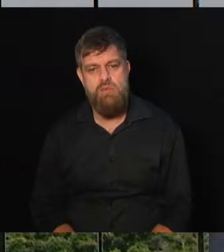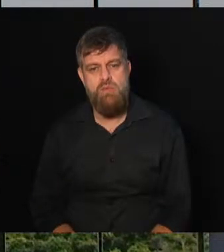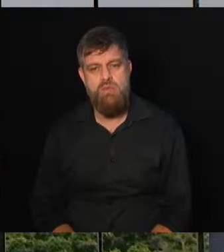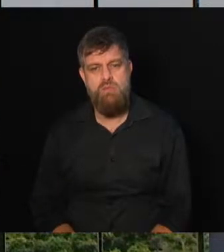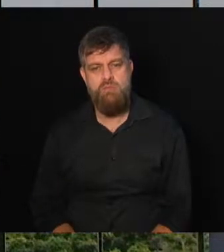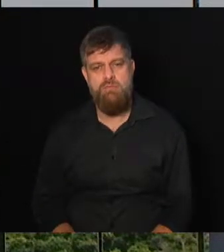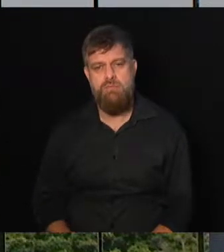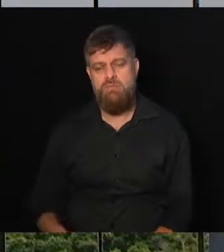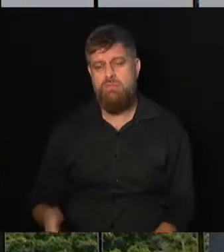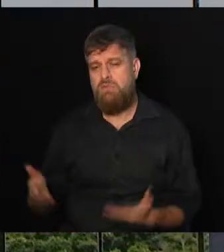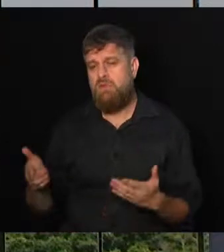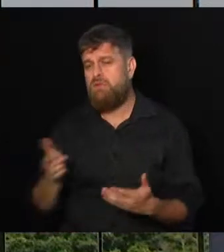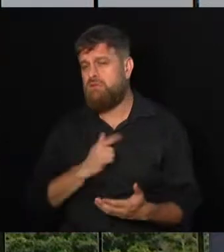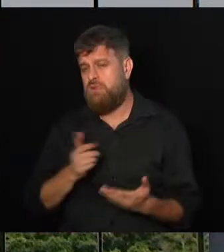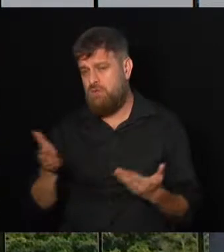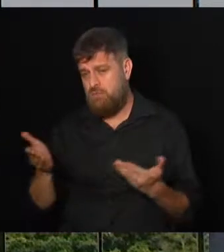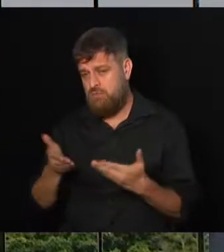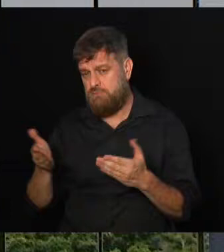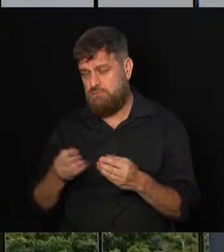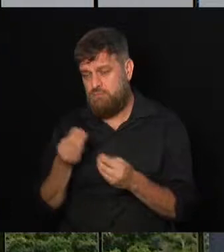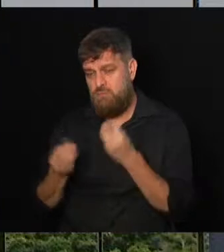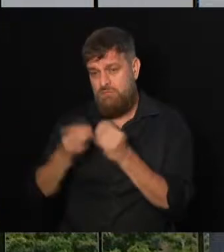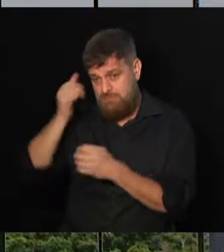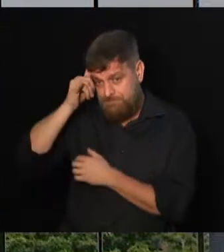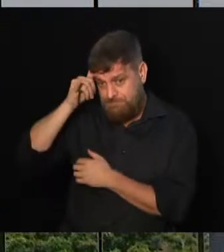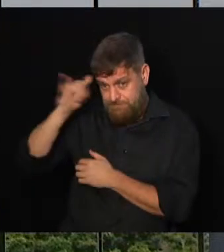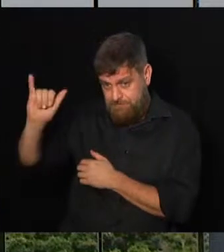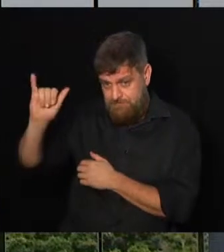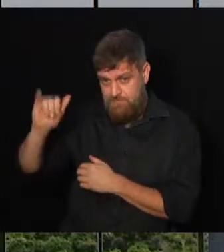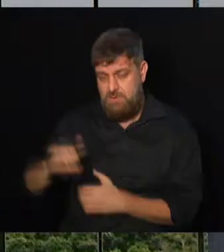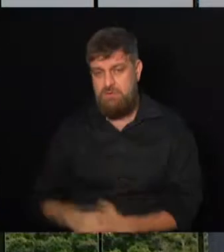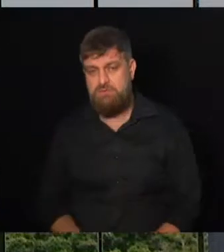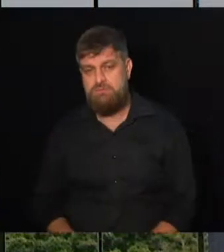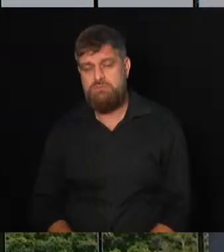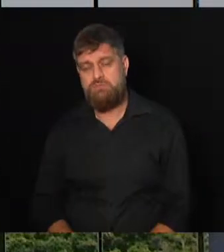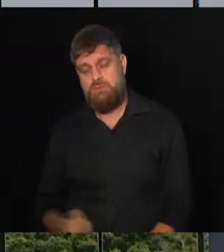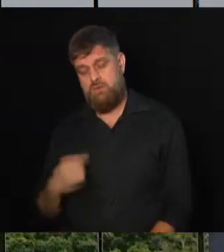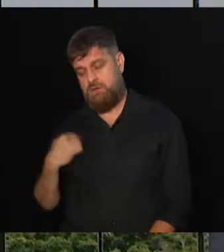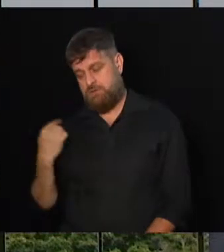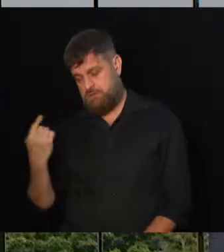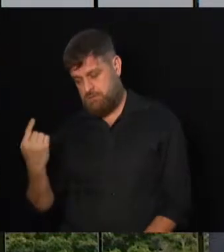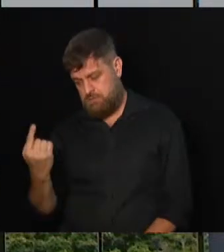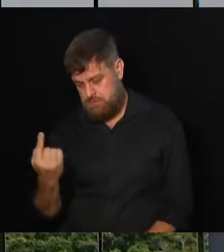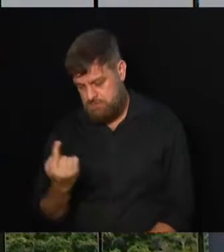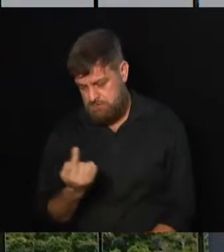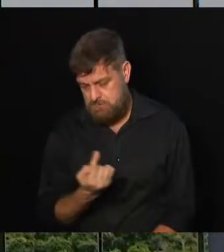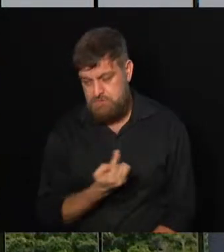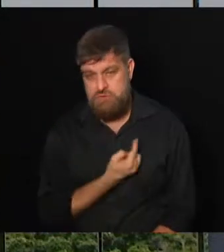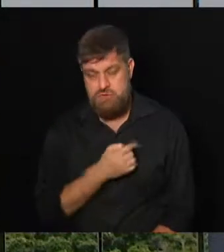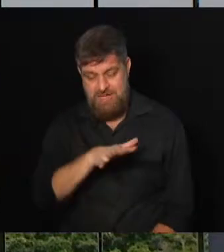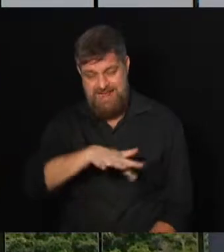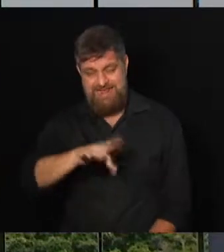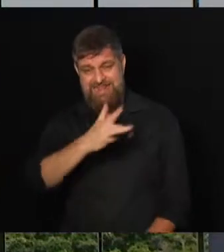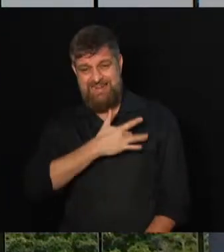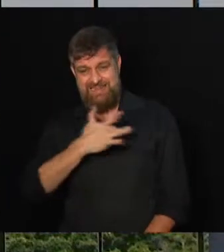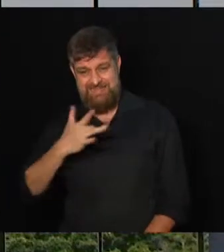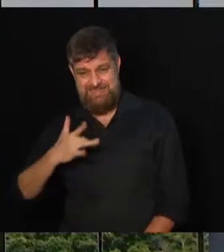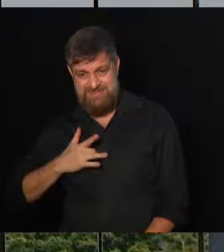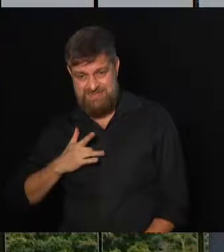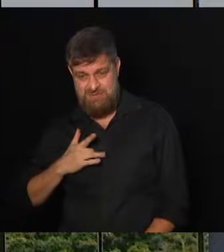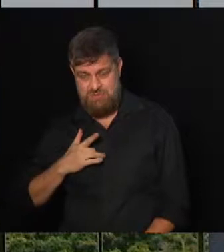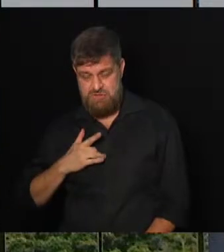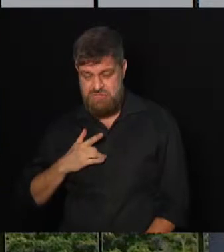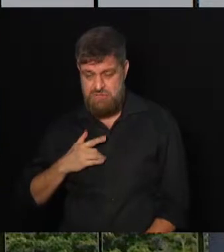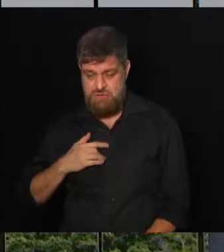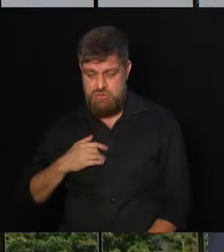Existe hoje o que chama de prevenção. Se nós tivéssemos investido em saúde pública, em